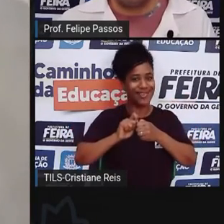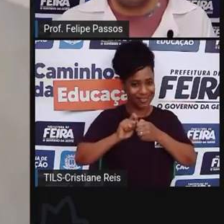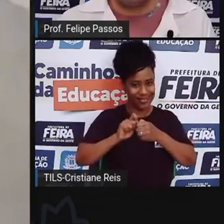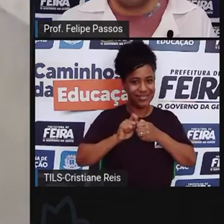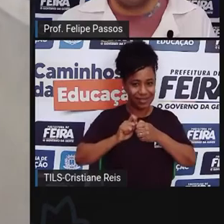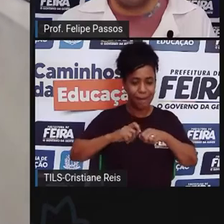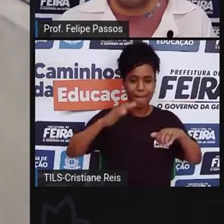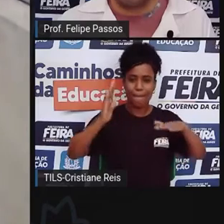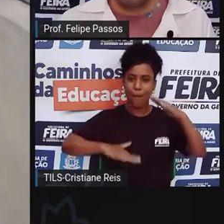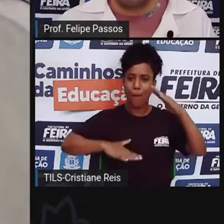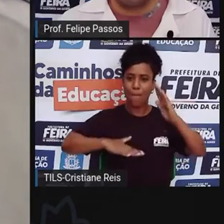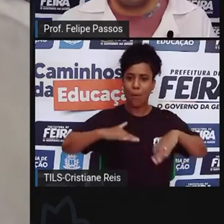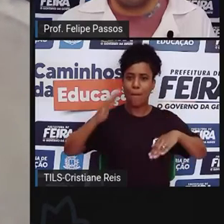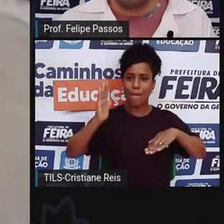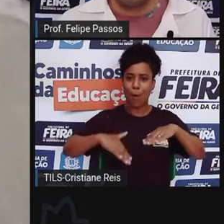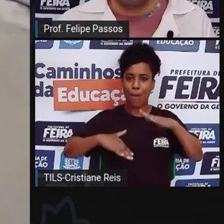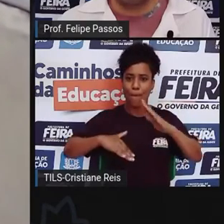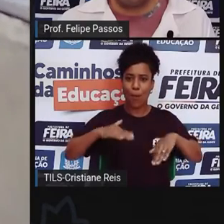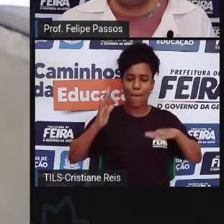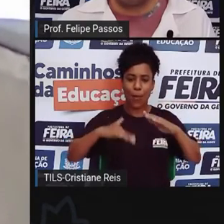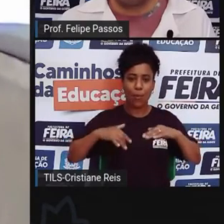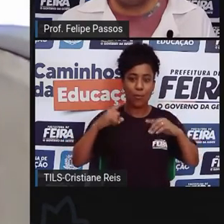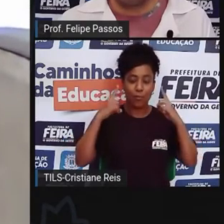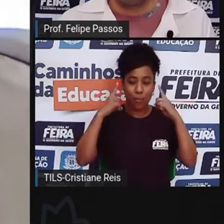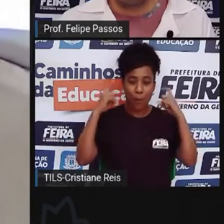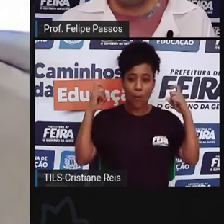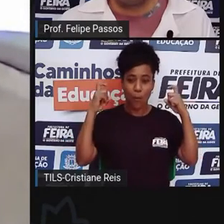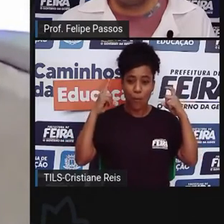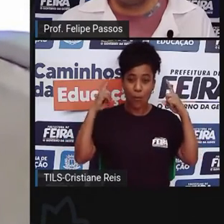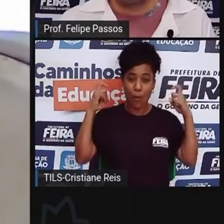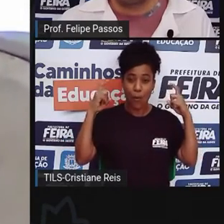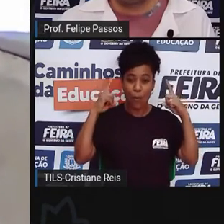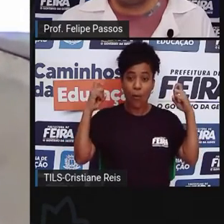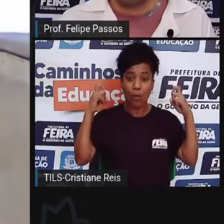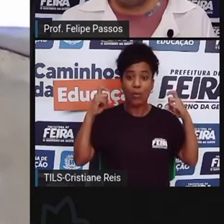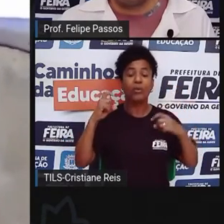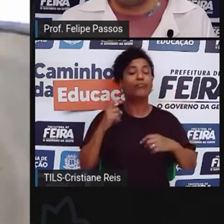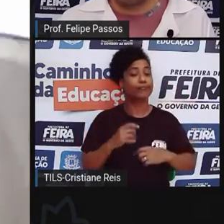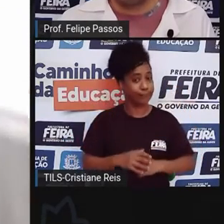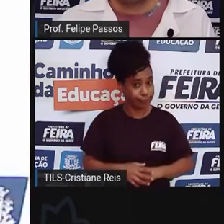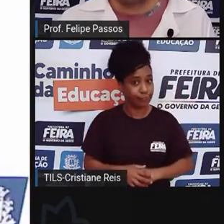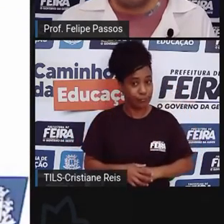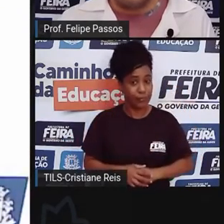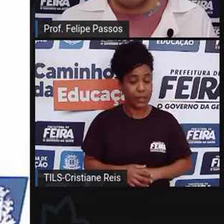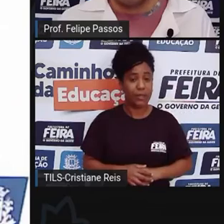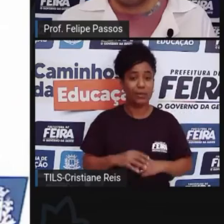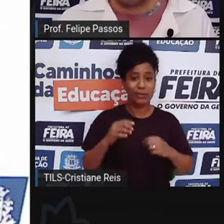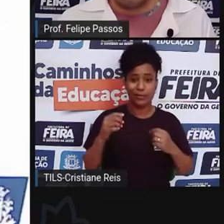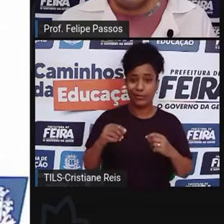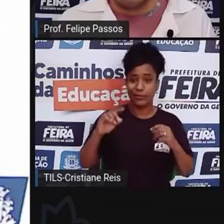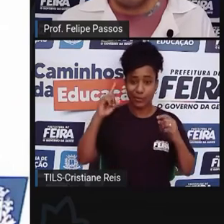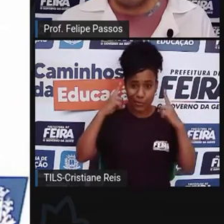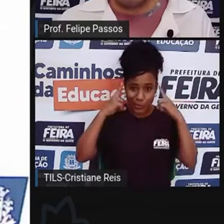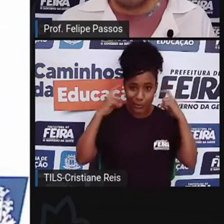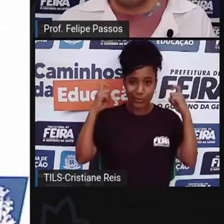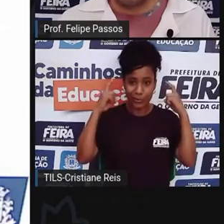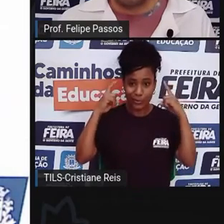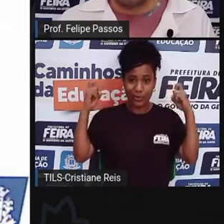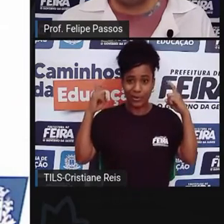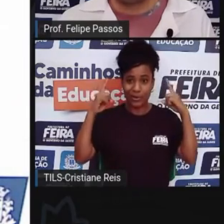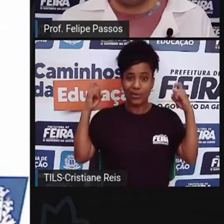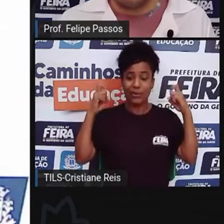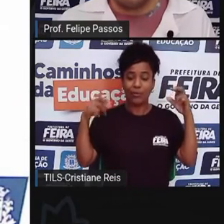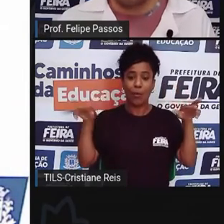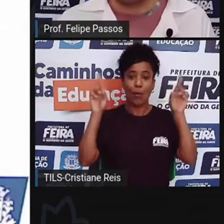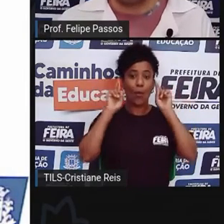Esse tambor aqui tem um som grave, né? Então, a influência desse som aqui, até um aluno com